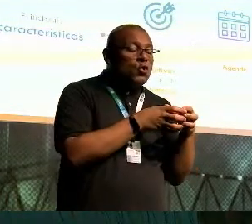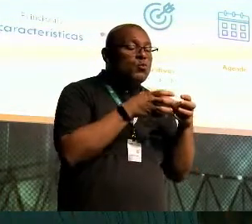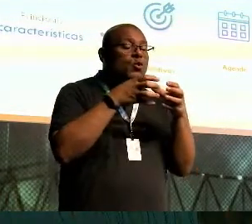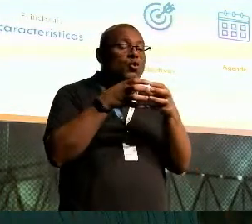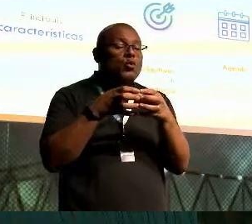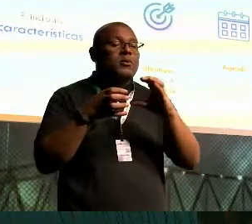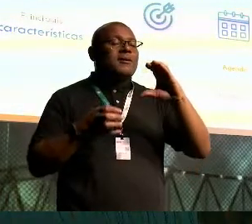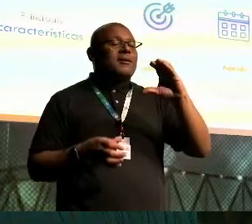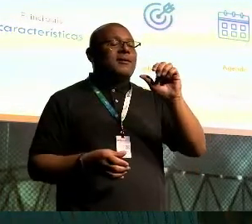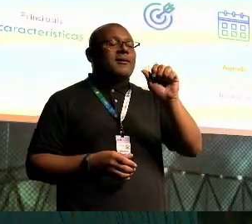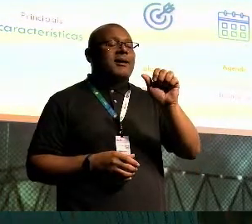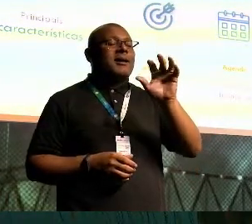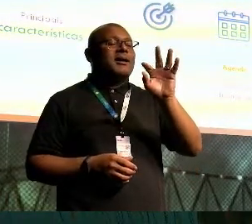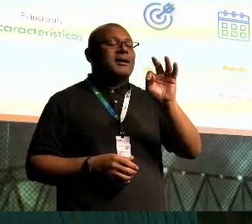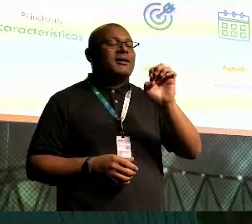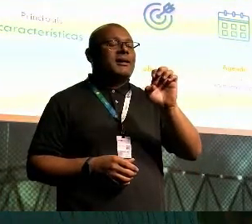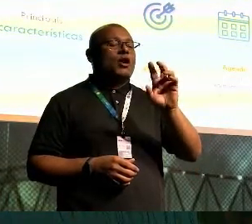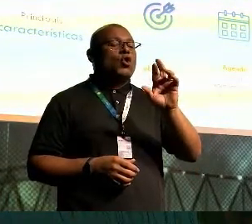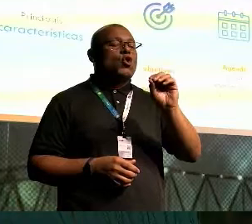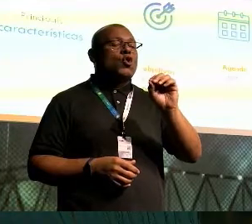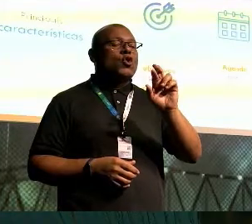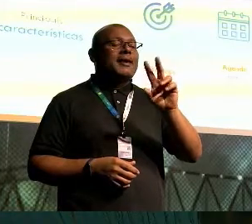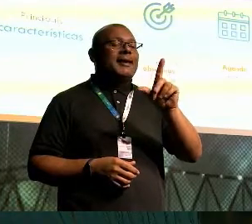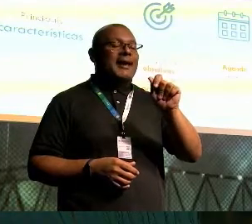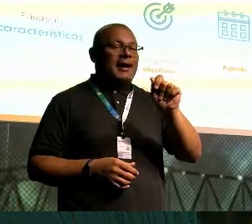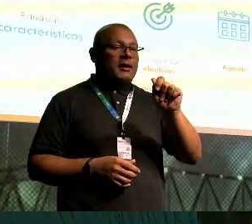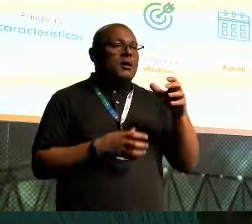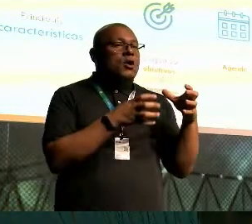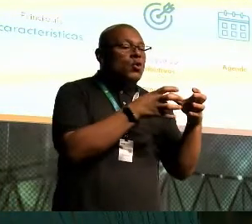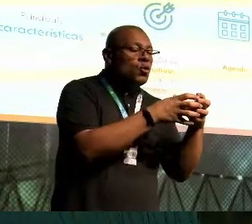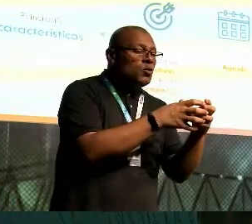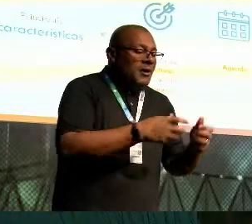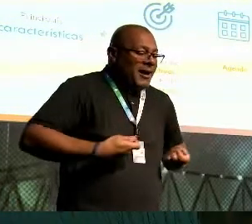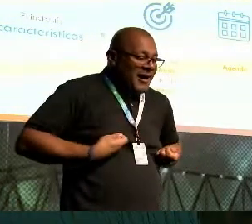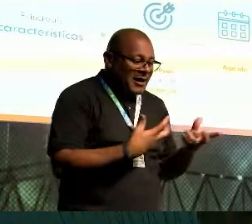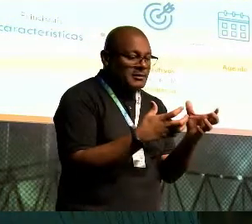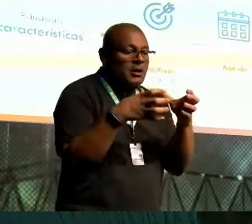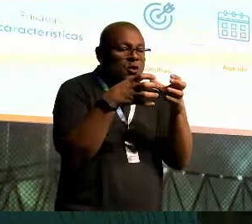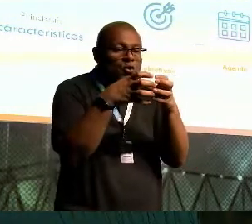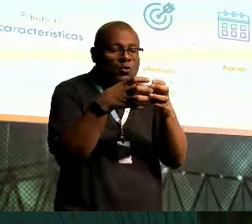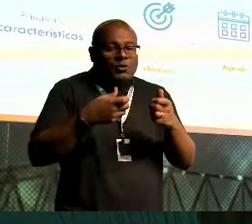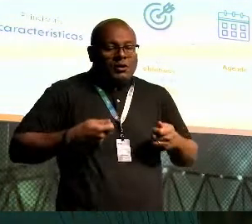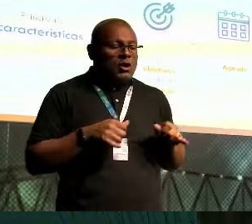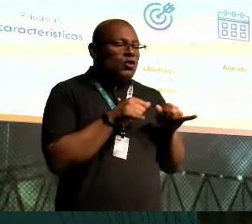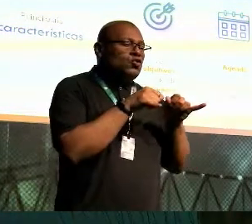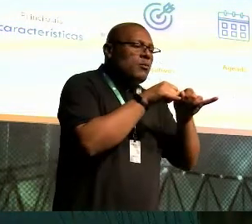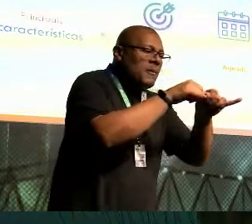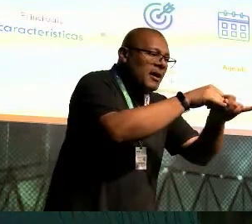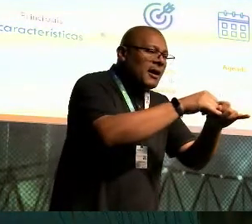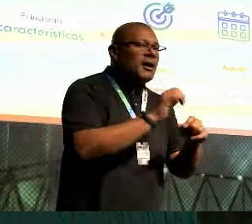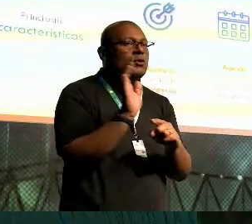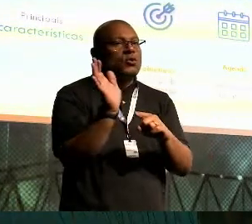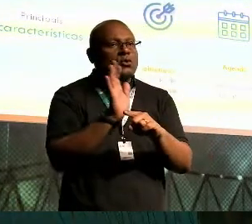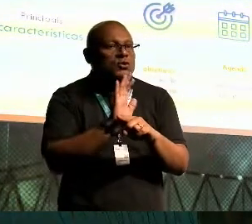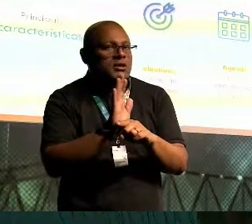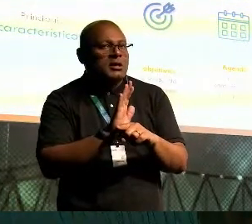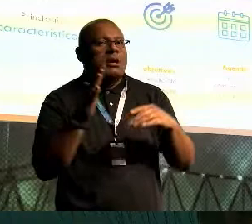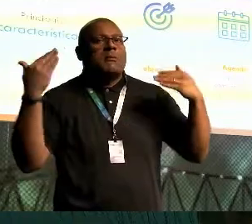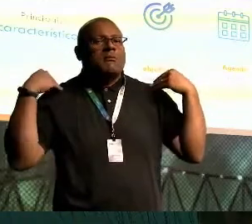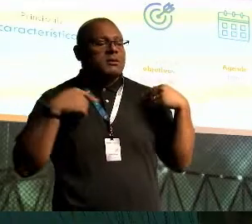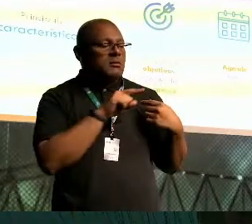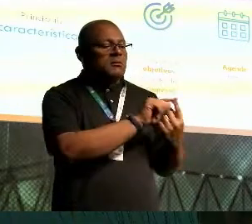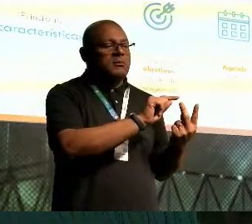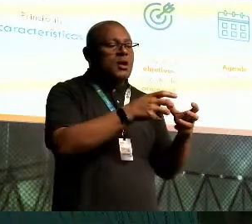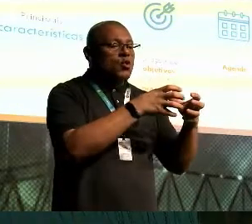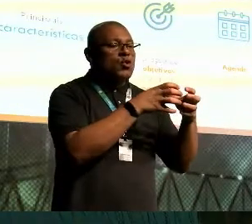muito importante para a educação financeira. Onde eu estou gastando mais, né? Para poder fazer essa gestão. E customização.